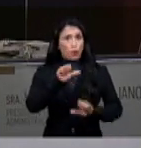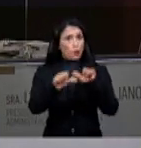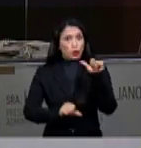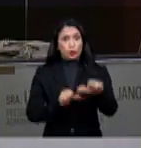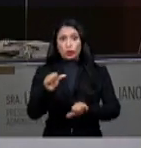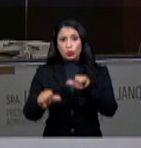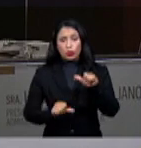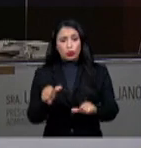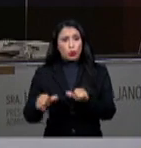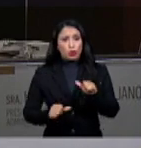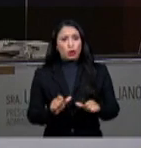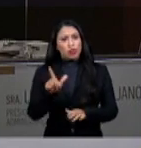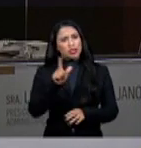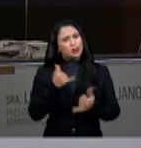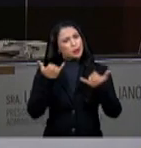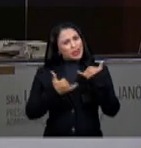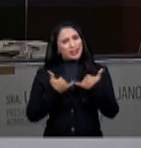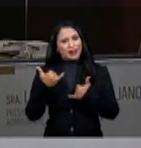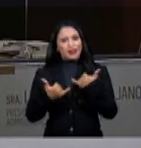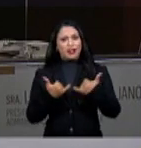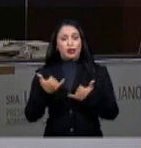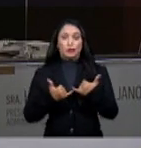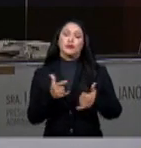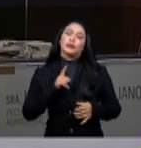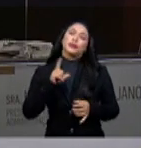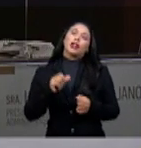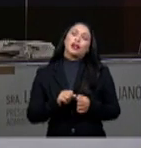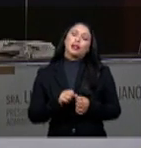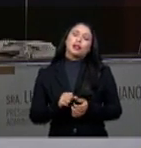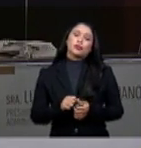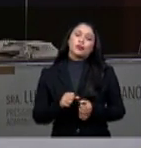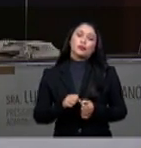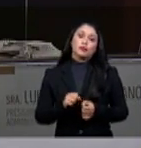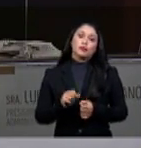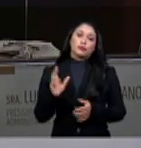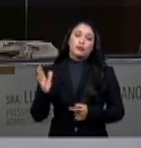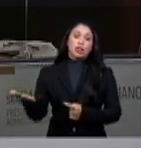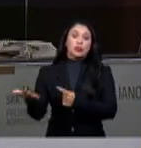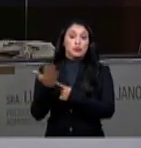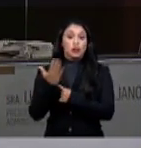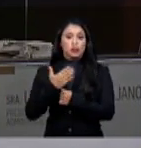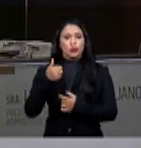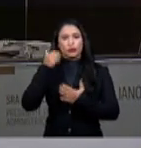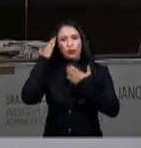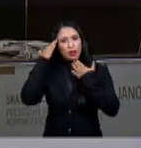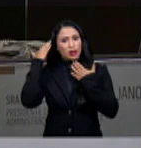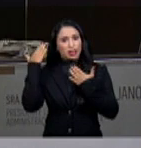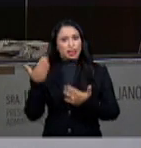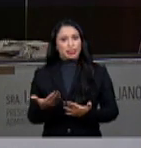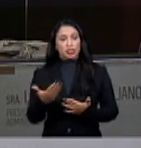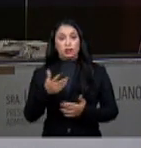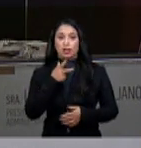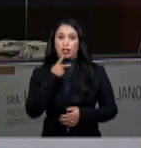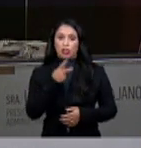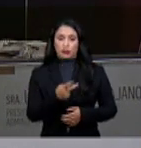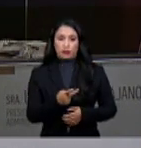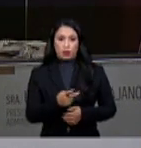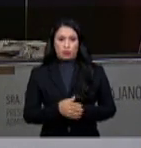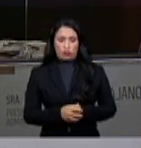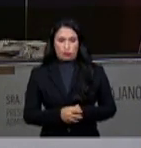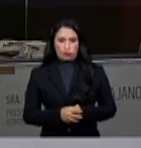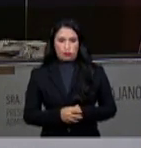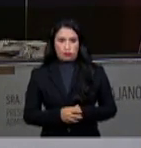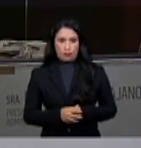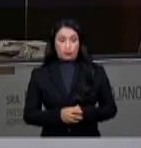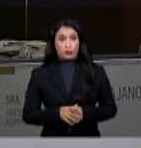consultoria vão ter que mudar nessa brincadeira vinha e ele me fez um favor gente que eu sou eternamente grato ele falou assim grata ele